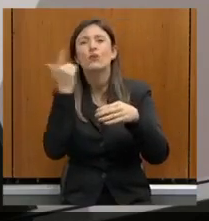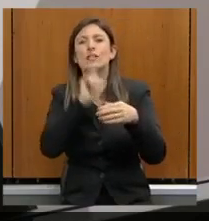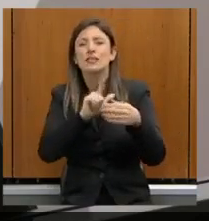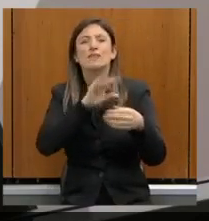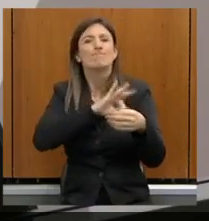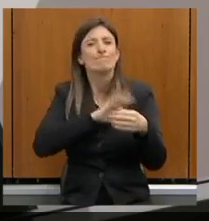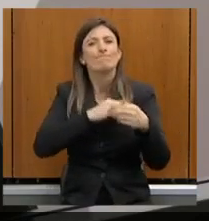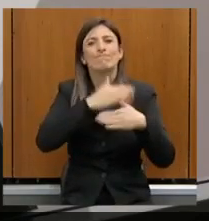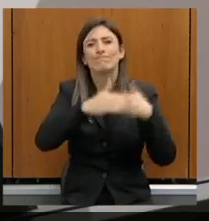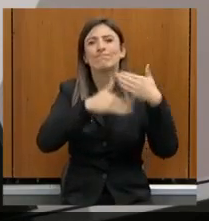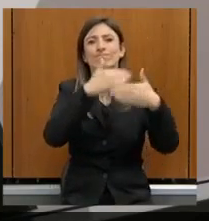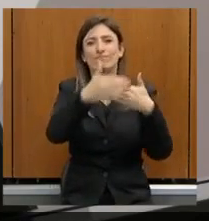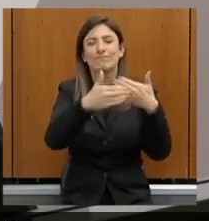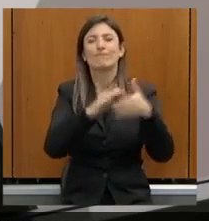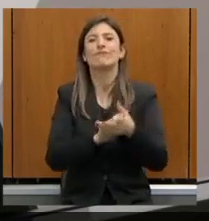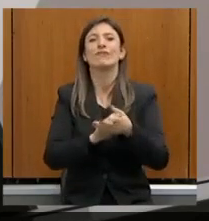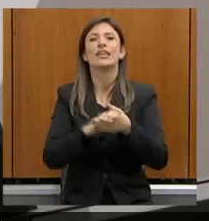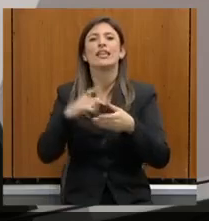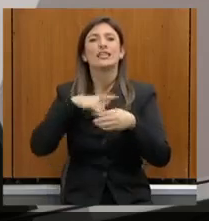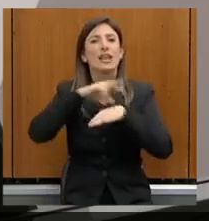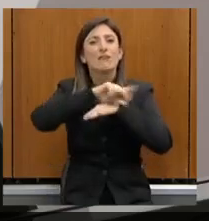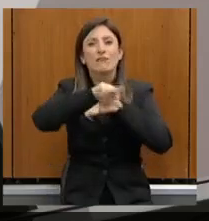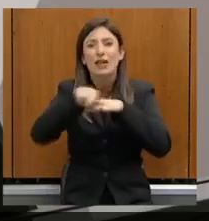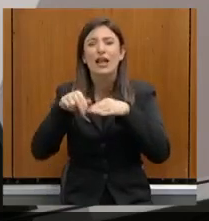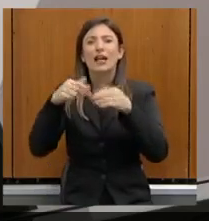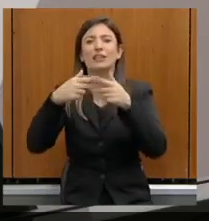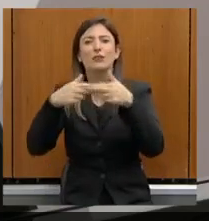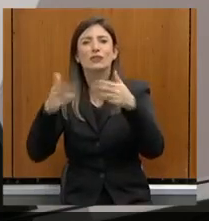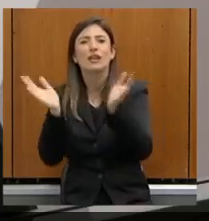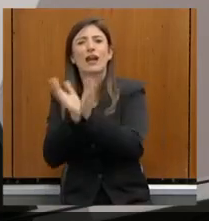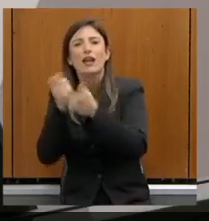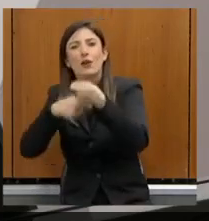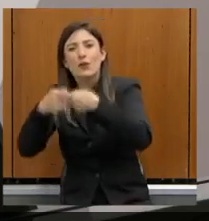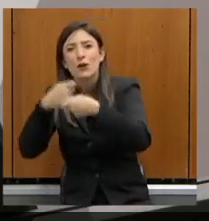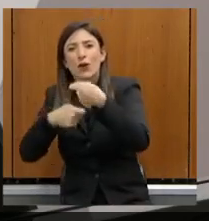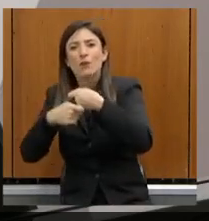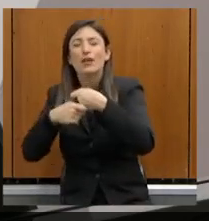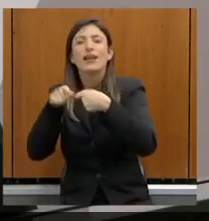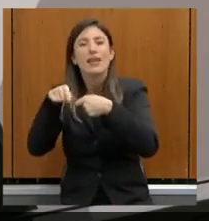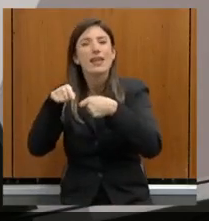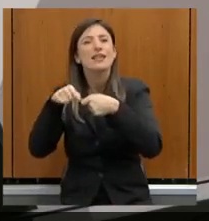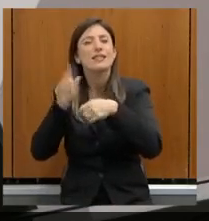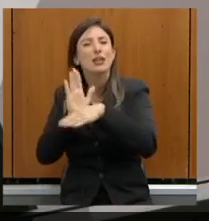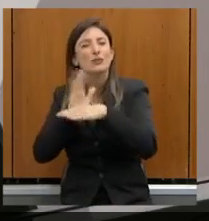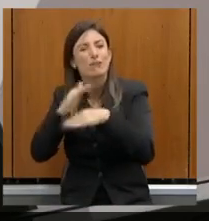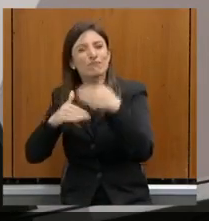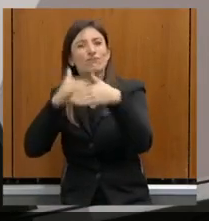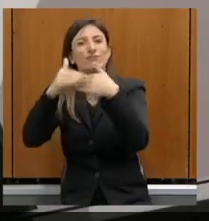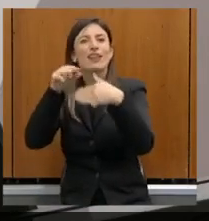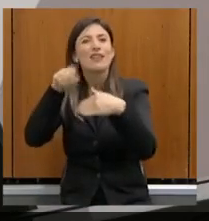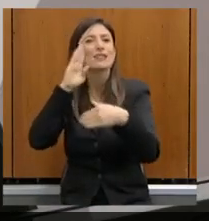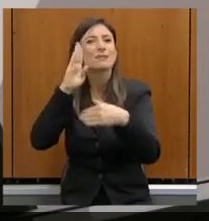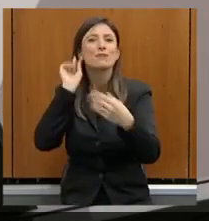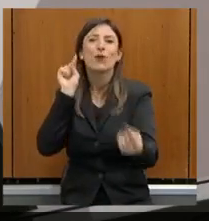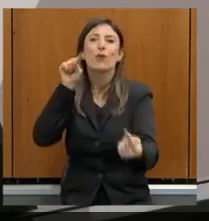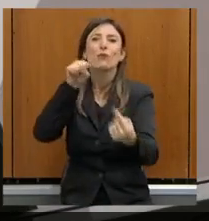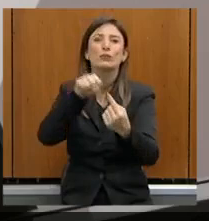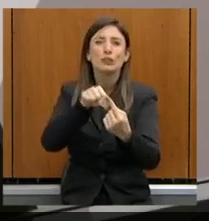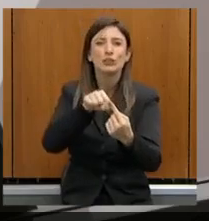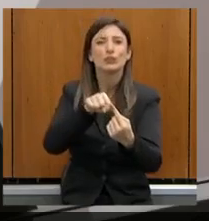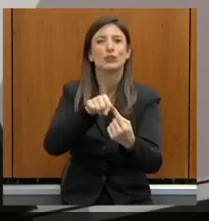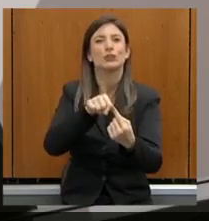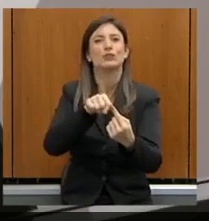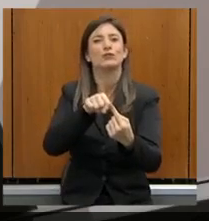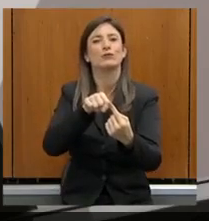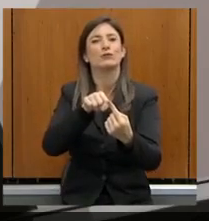econômicos, todos, mundo afora, é o maior objetivo, deve ser o maior objetivo pós